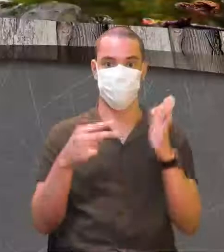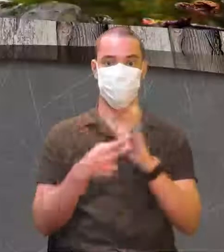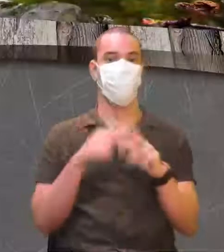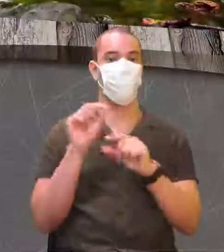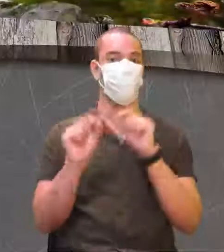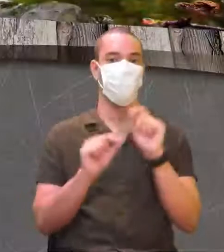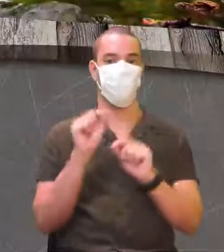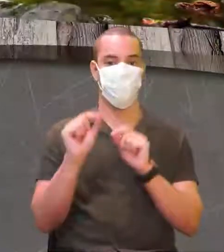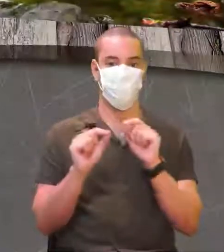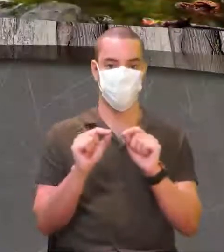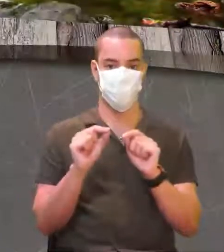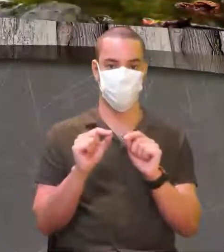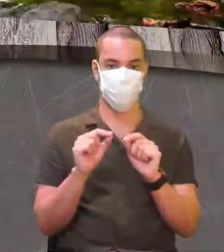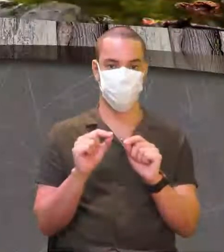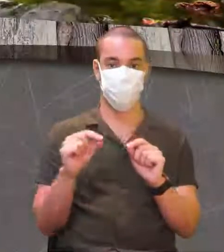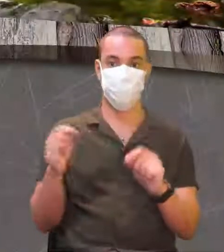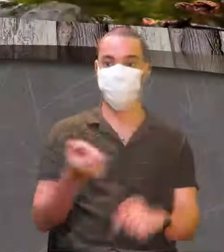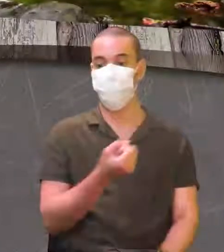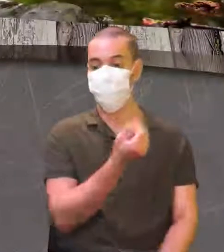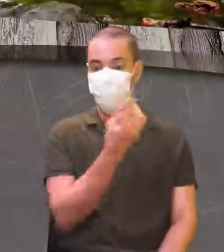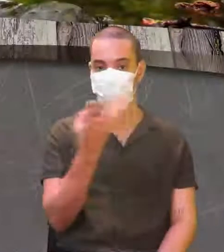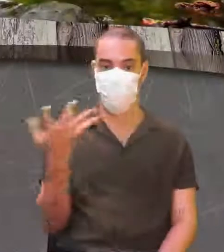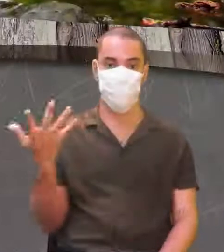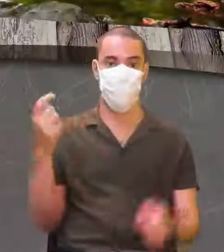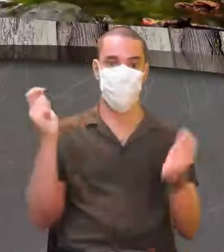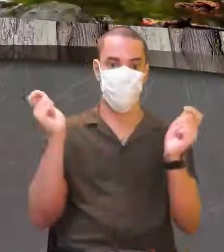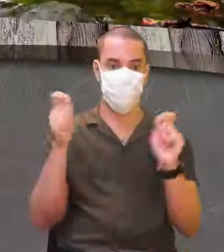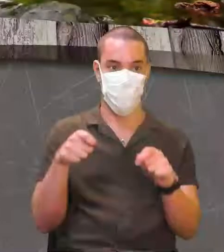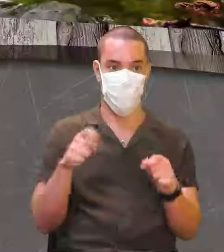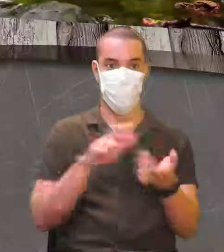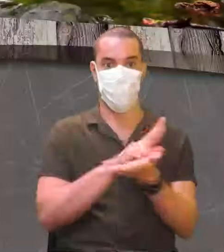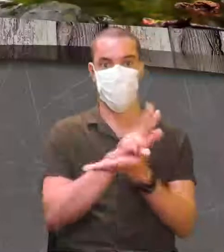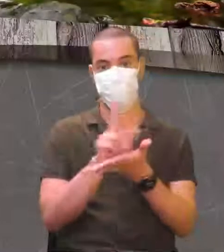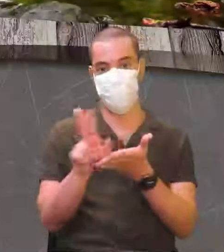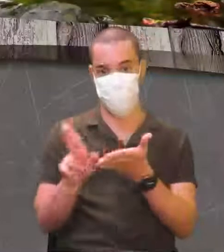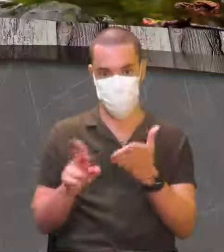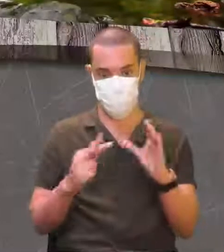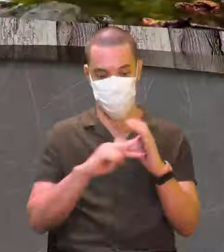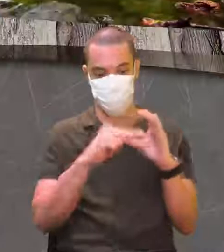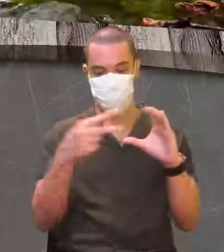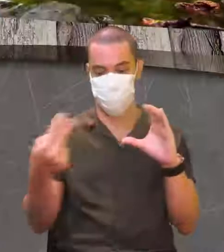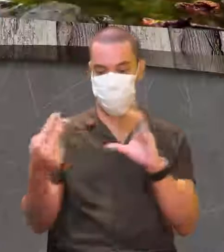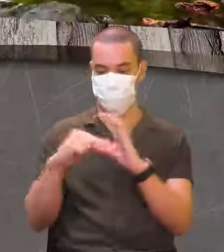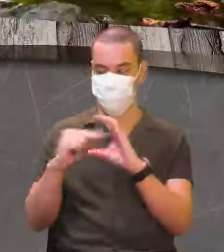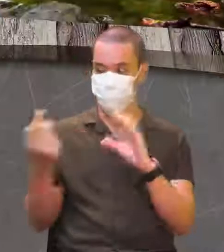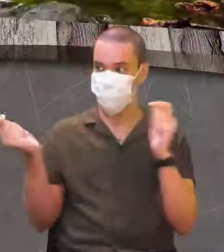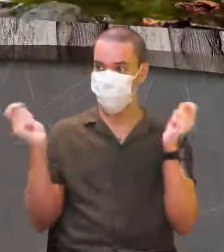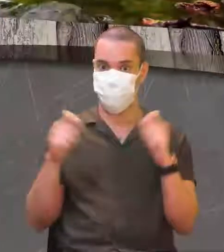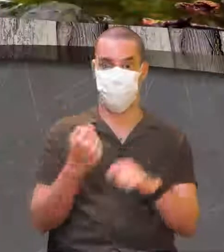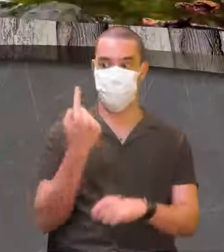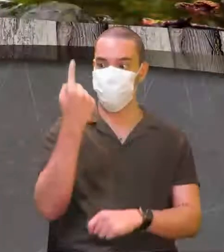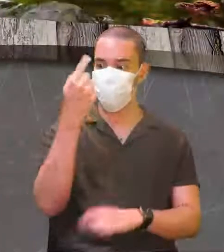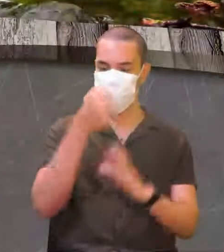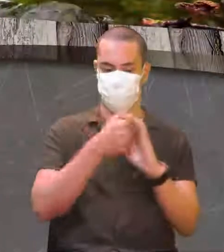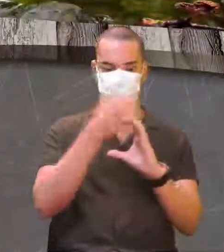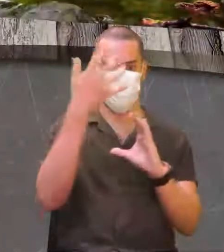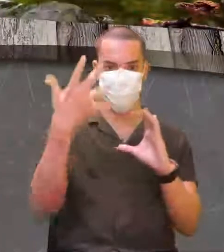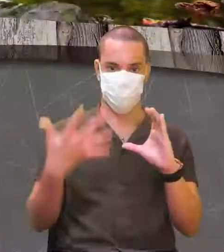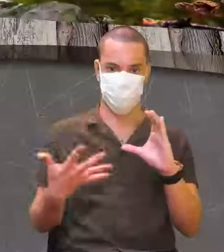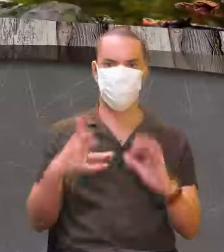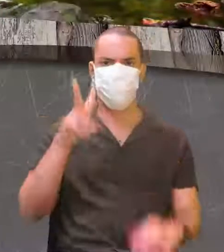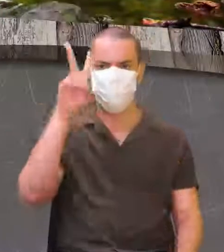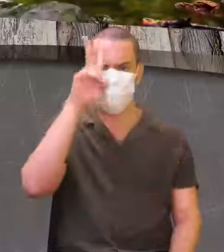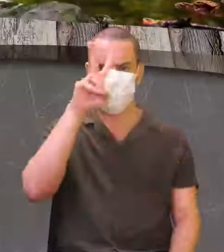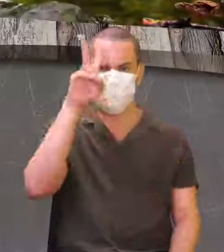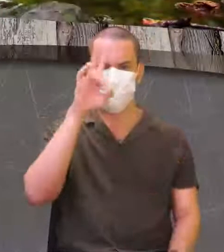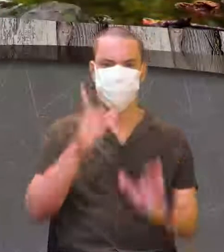a frequência de vários alelos podendo determinar uma característica.